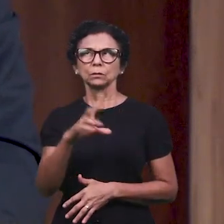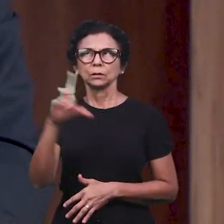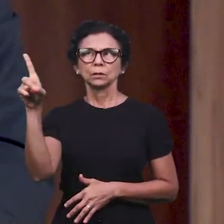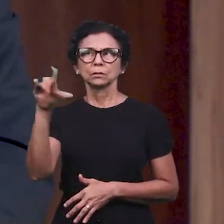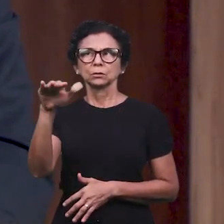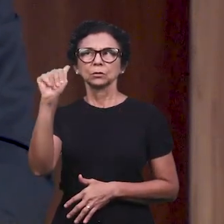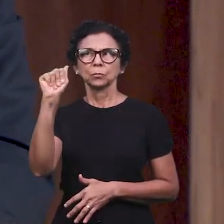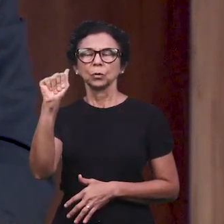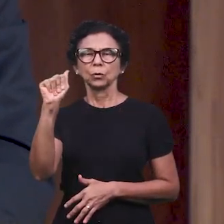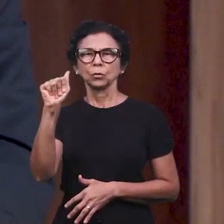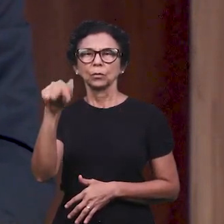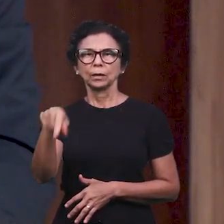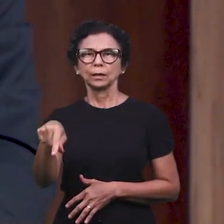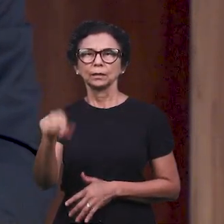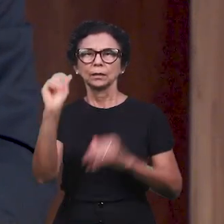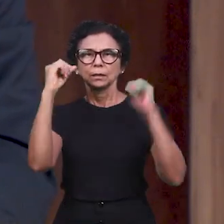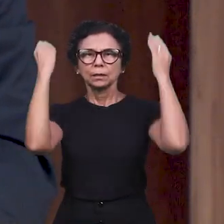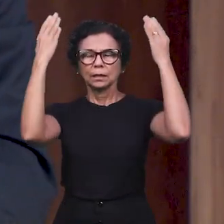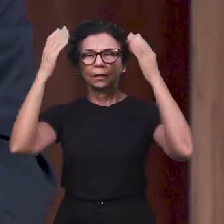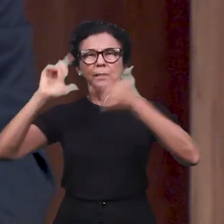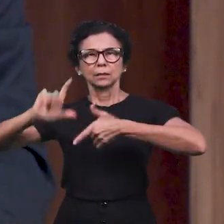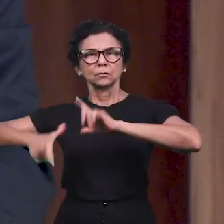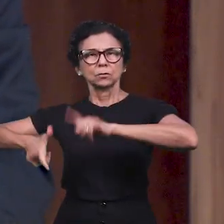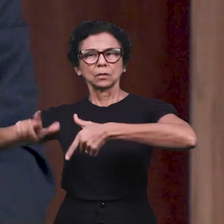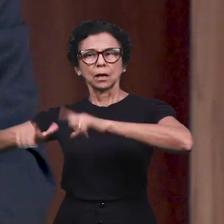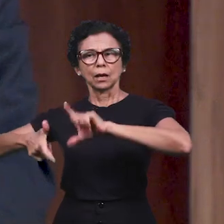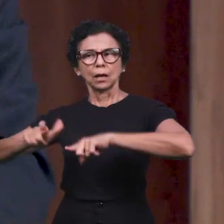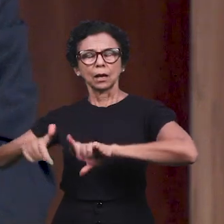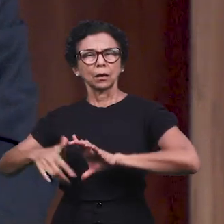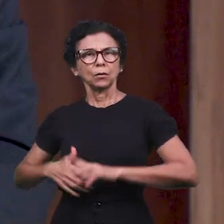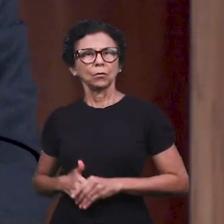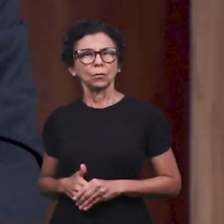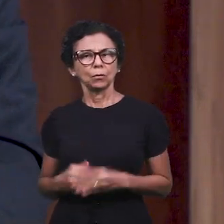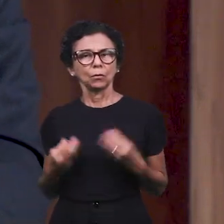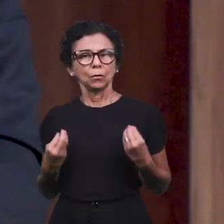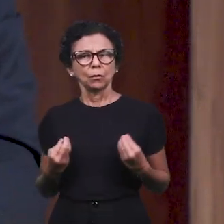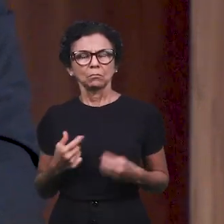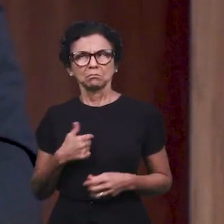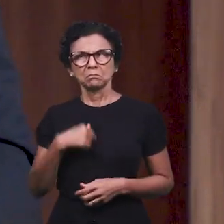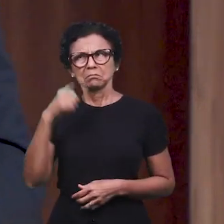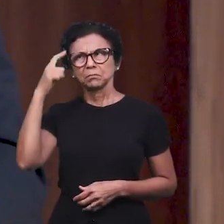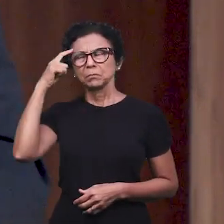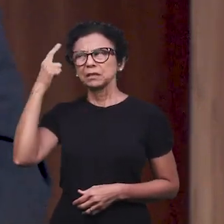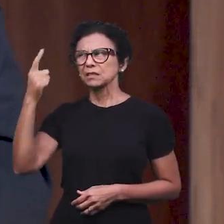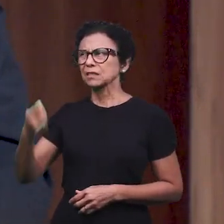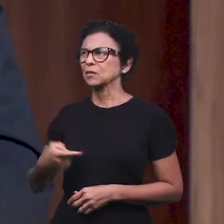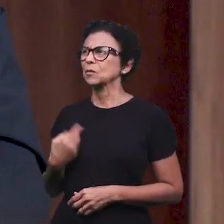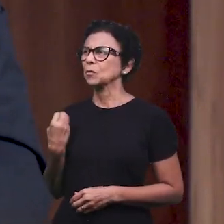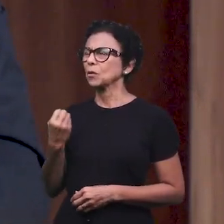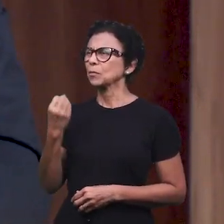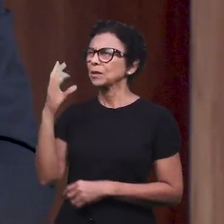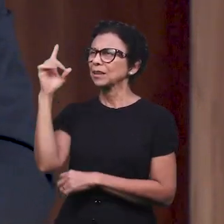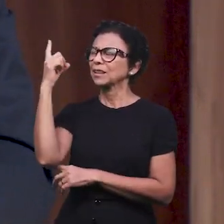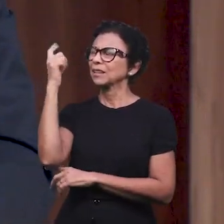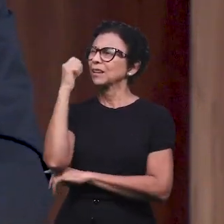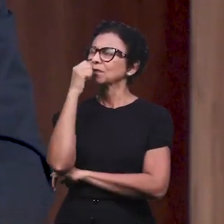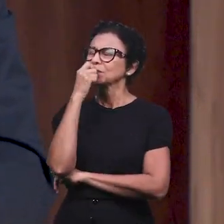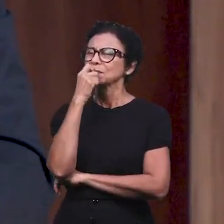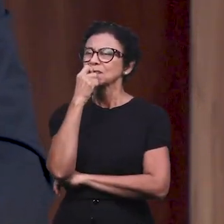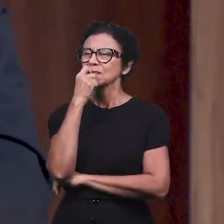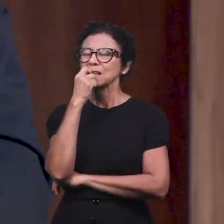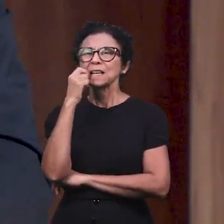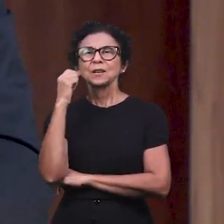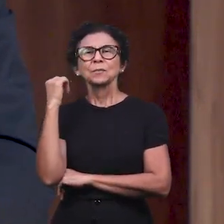O caçula, quer dizer, o Senhor sempre contrariando toda a razão, toda a lógica humana. Eu até fiquei pensando, mas como é que Davi conseguiu desenvolver